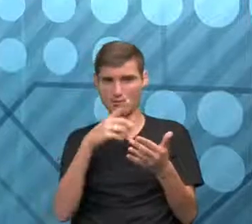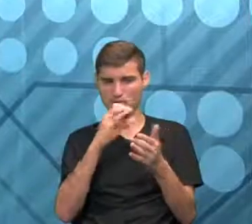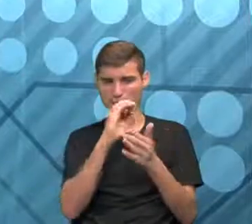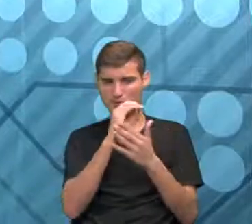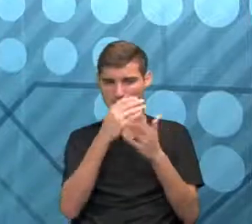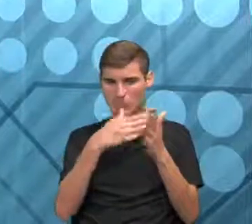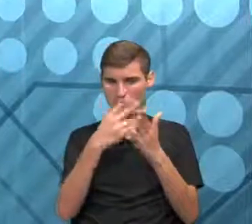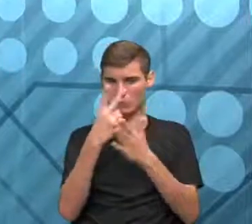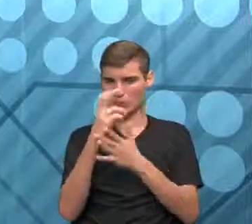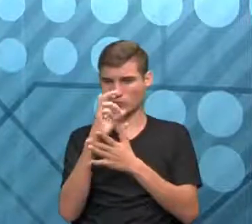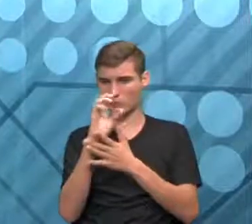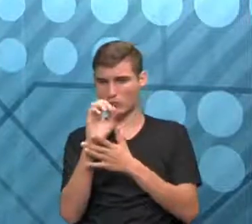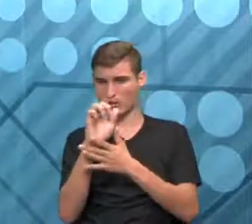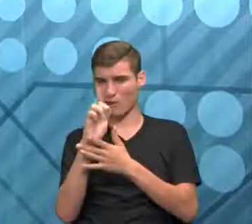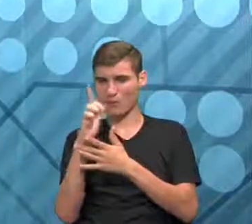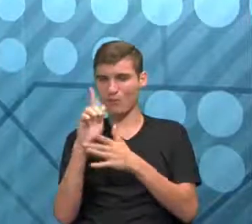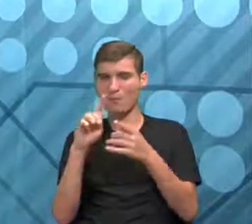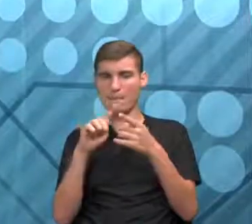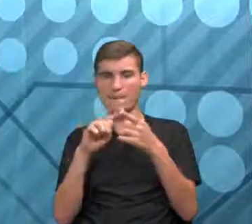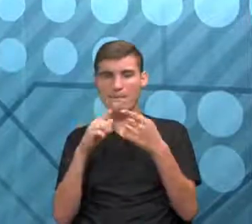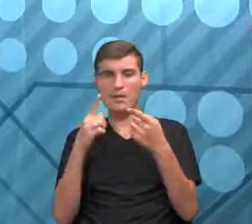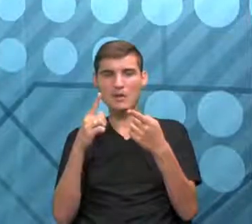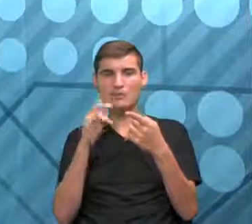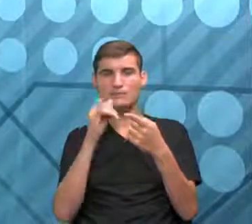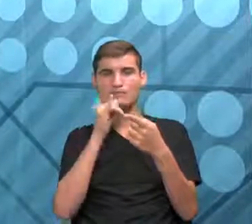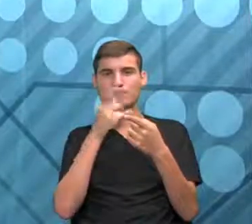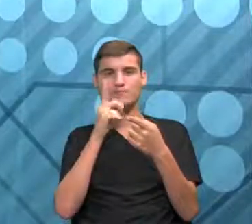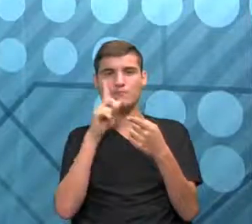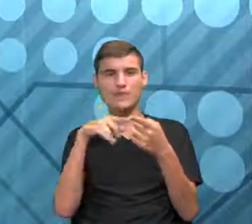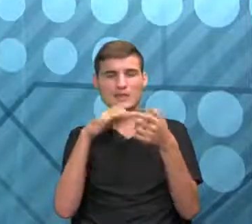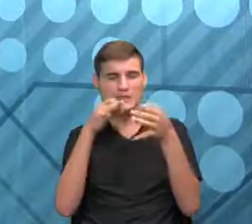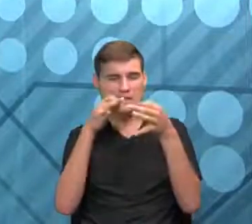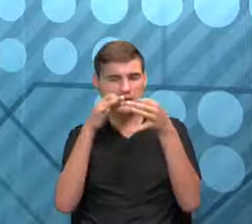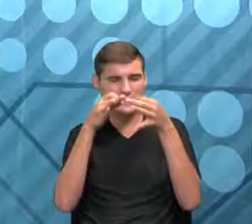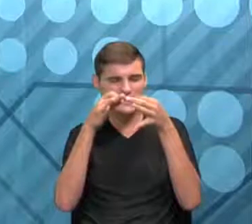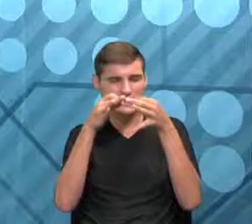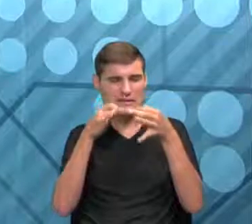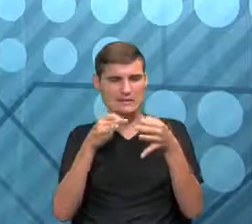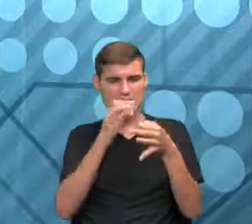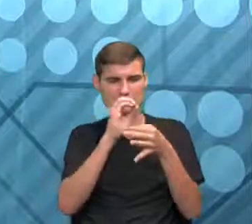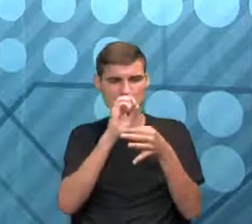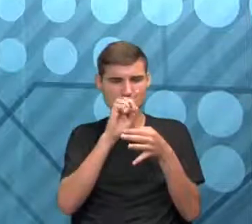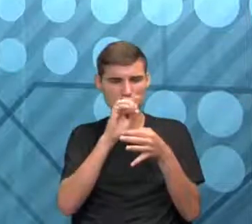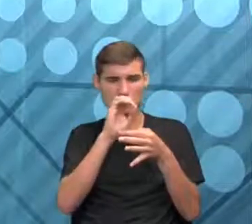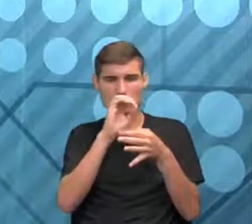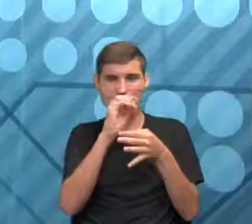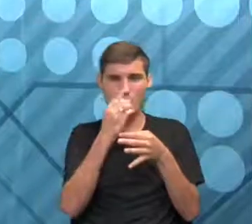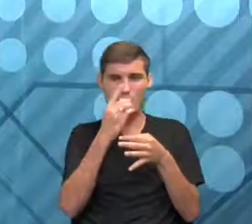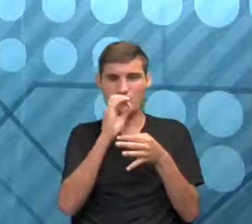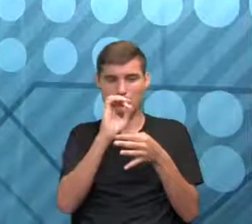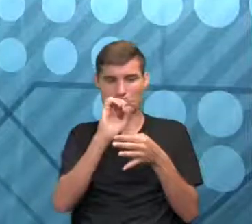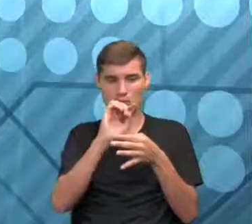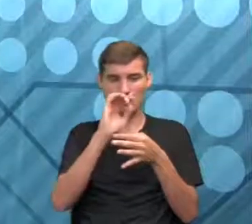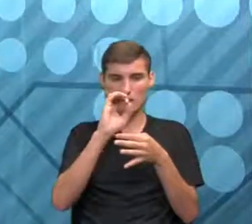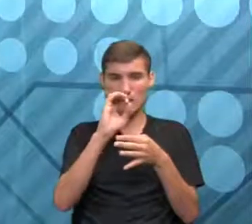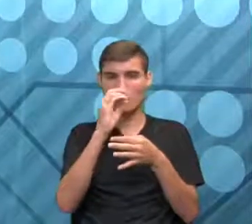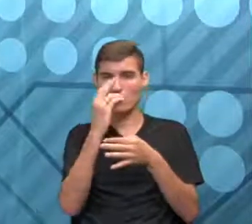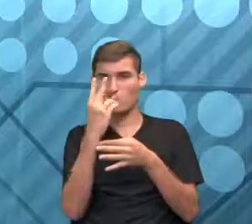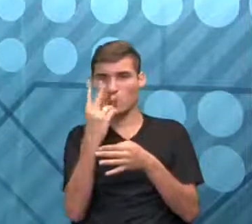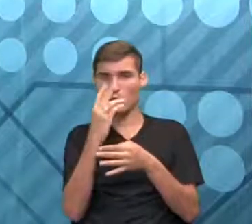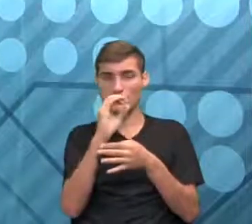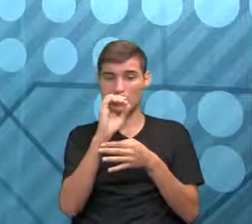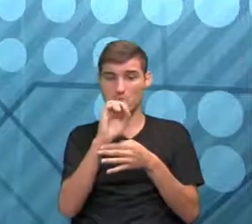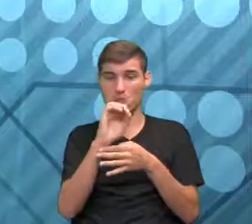0 a 250 graus. Beleza, só que, digamos que ele não mede 0 graus, 0,01 graus, 0,02